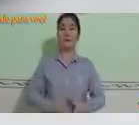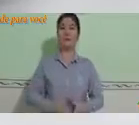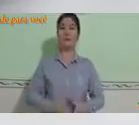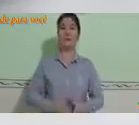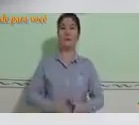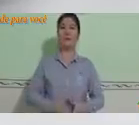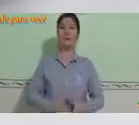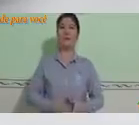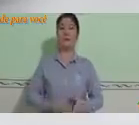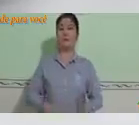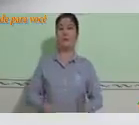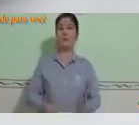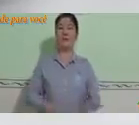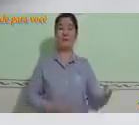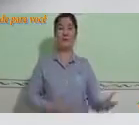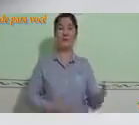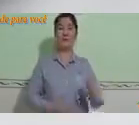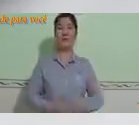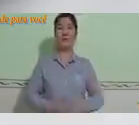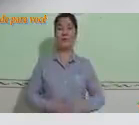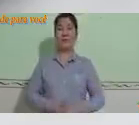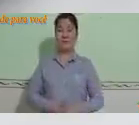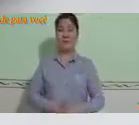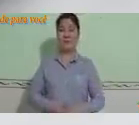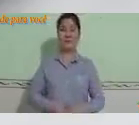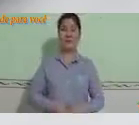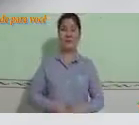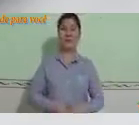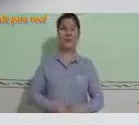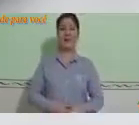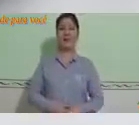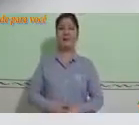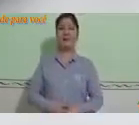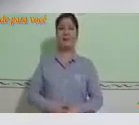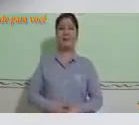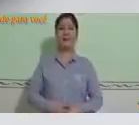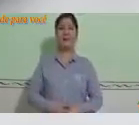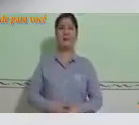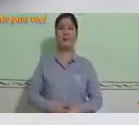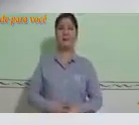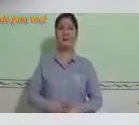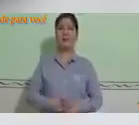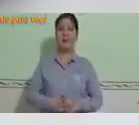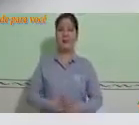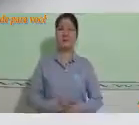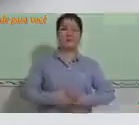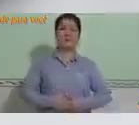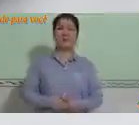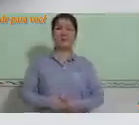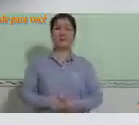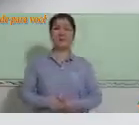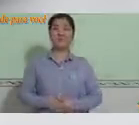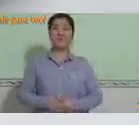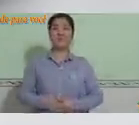IMPORTANTUEPSSOASSNTE corretamente, POIANDO os pés no chão, evitando cruzar as pernas e mantendo as costas bem apoiadas